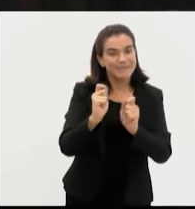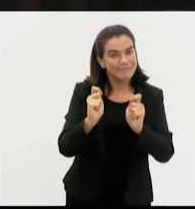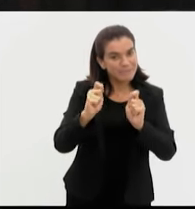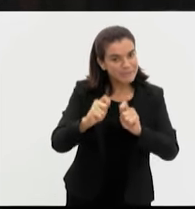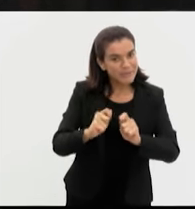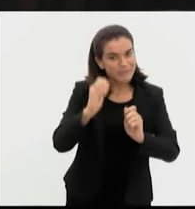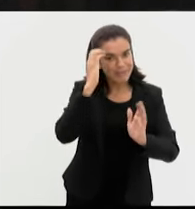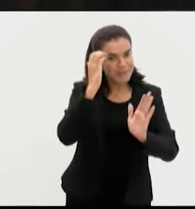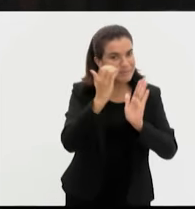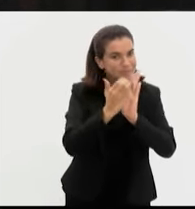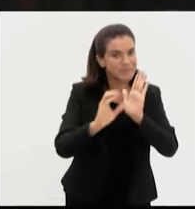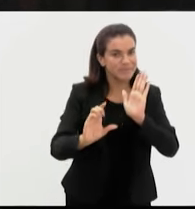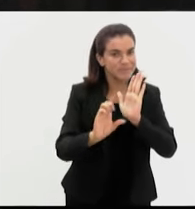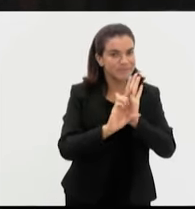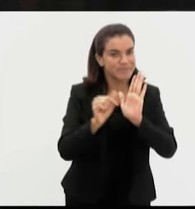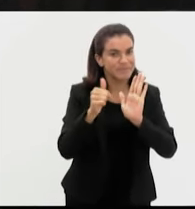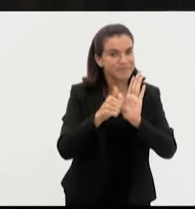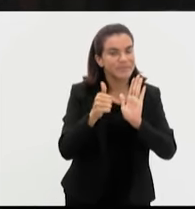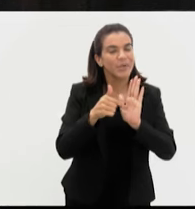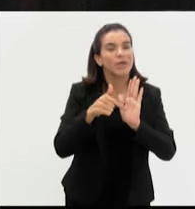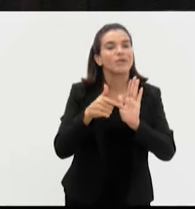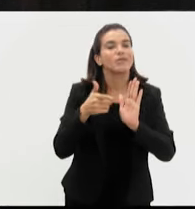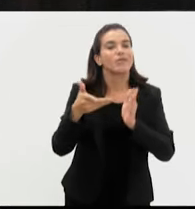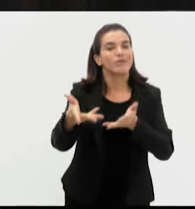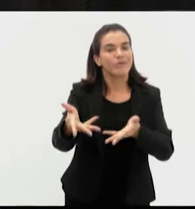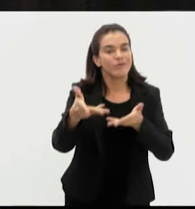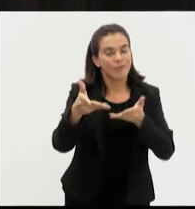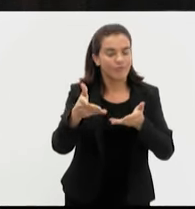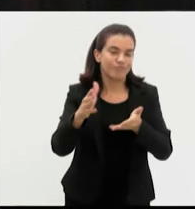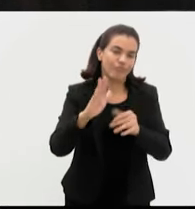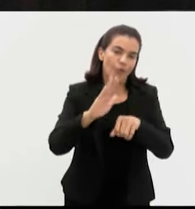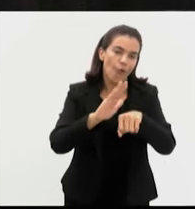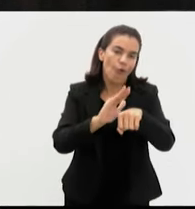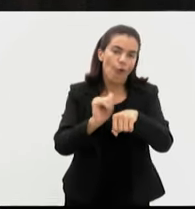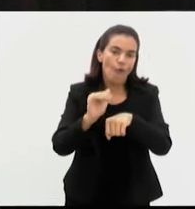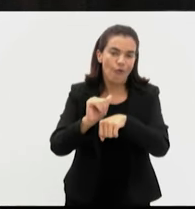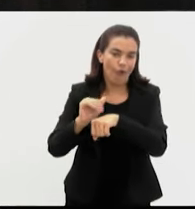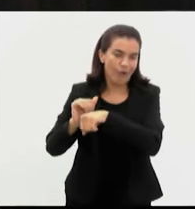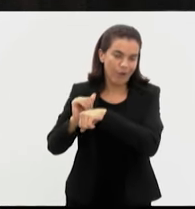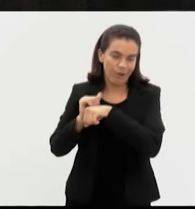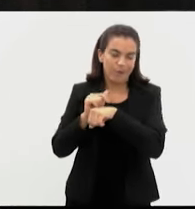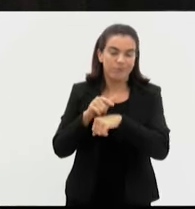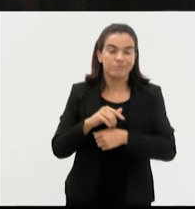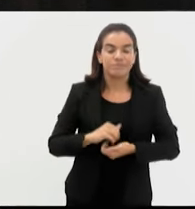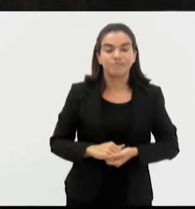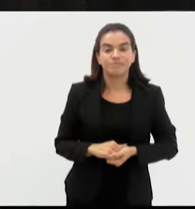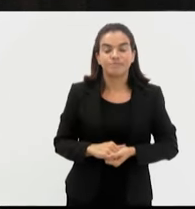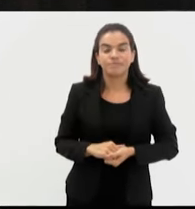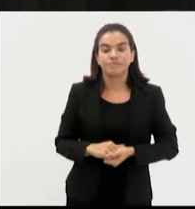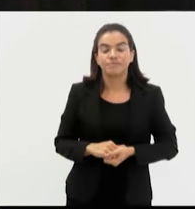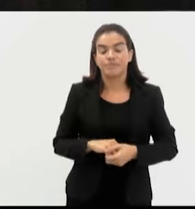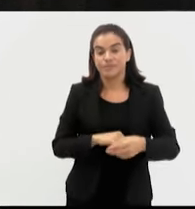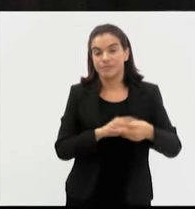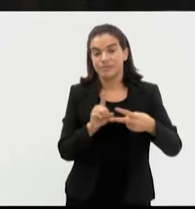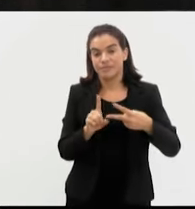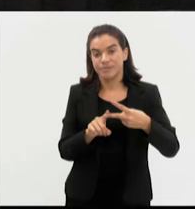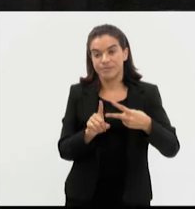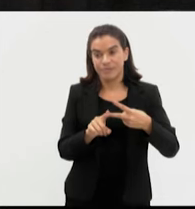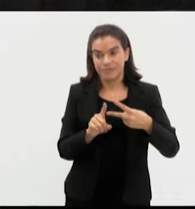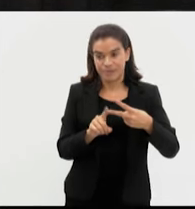legal de chamar esses concursados então esse era o primeiro ponto segundo